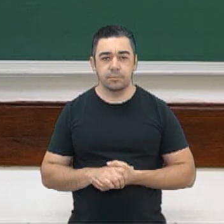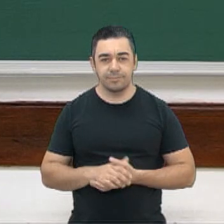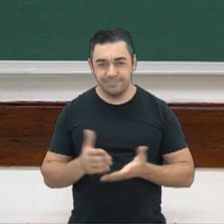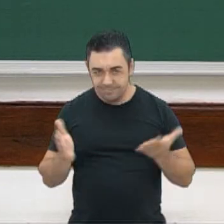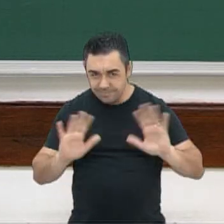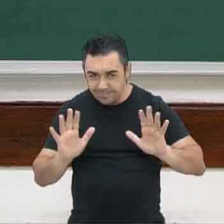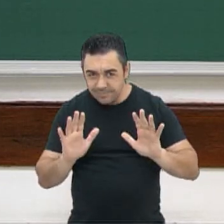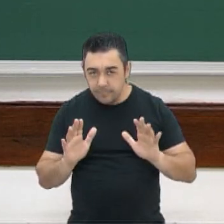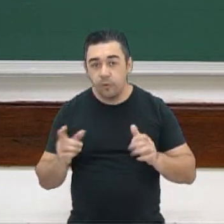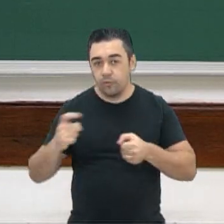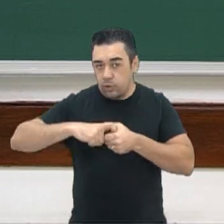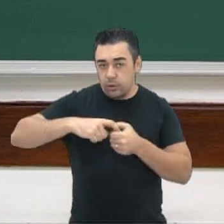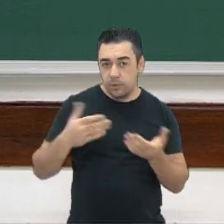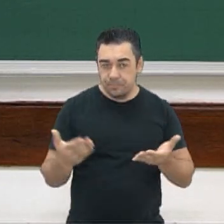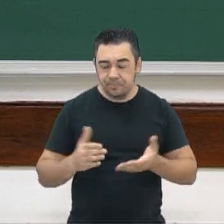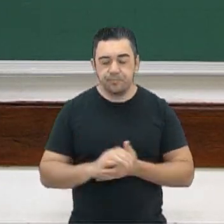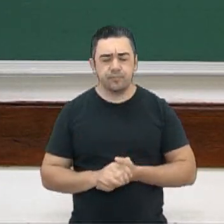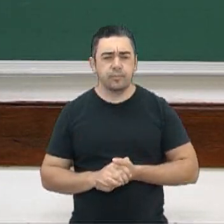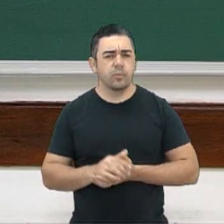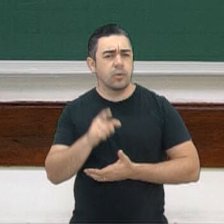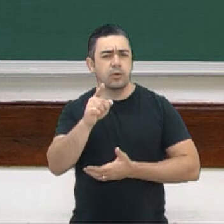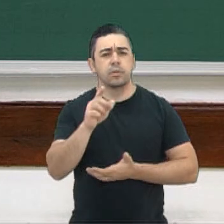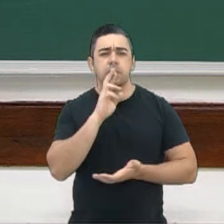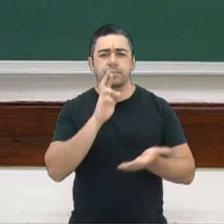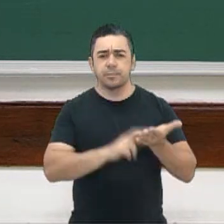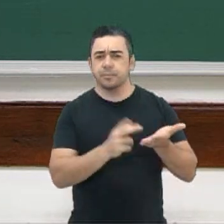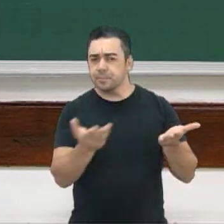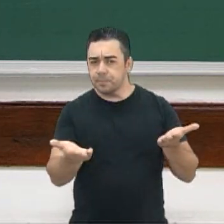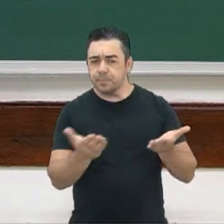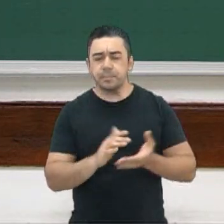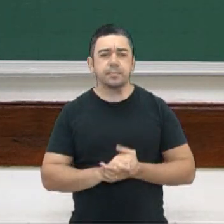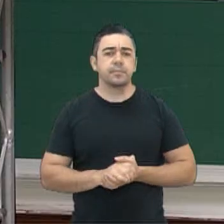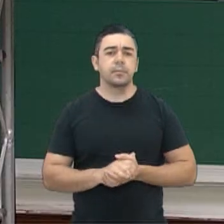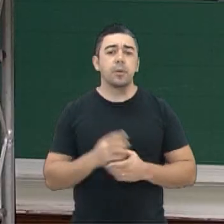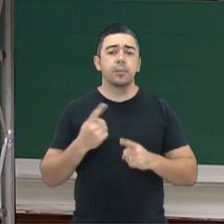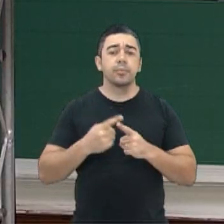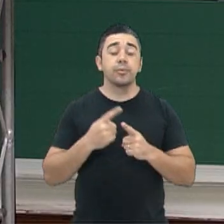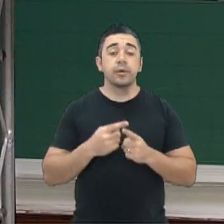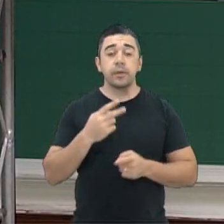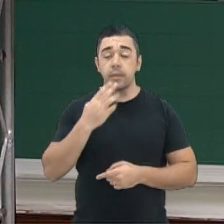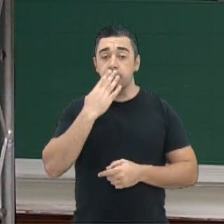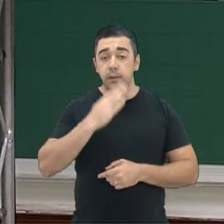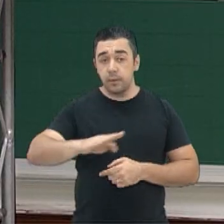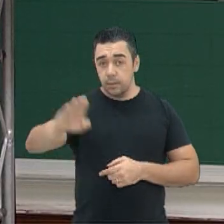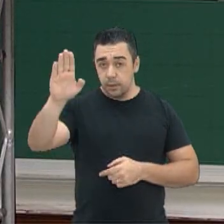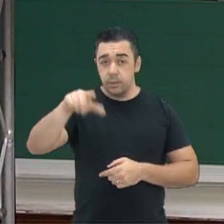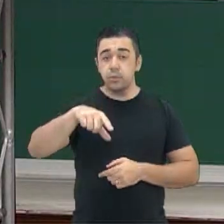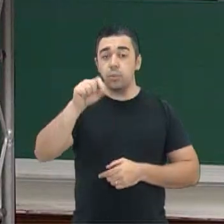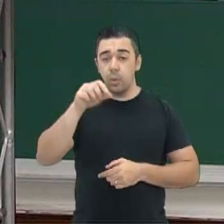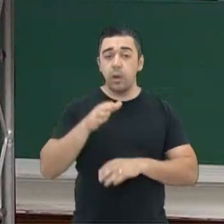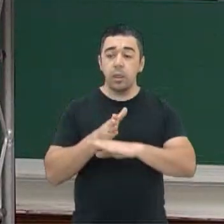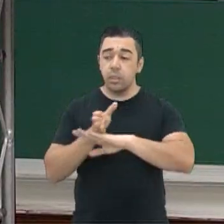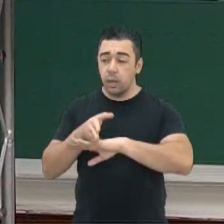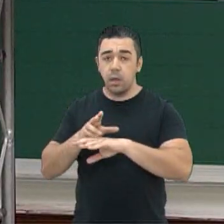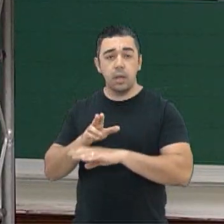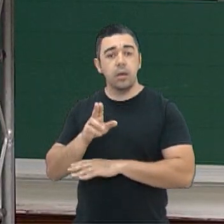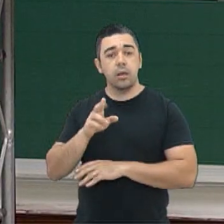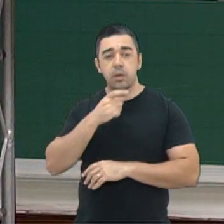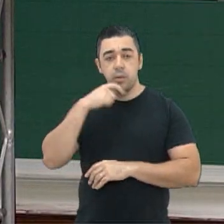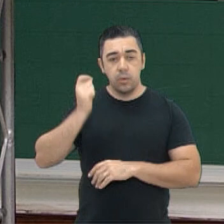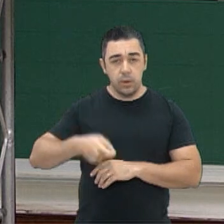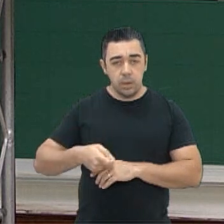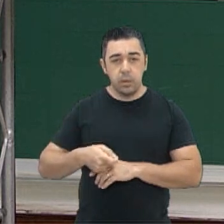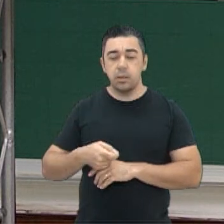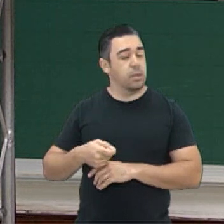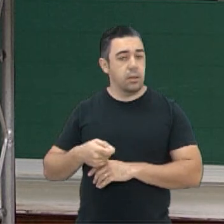Fala, galera, voltei. E aí, o que vocês responderam? Por que Hitler decide atacar a União Soviética, desrespeitando o pacto